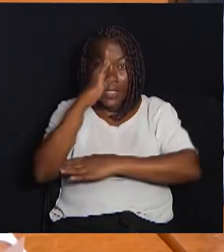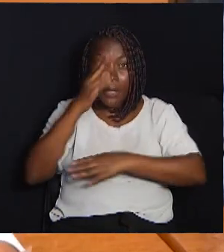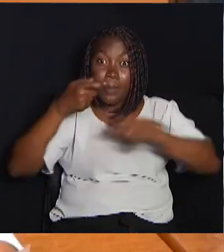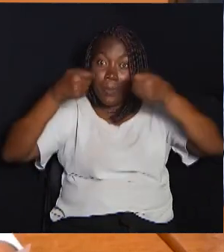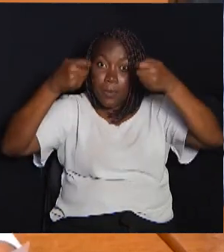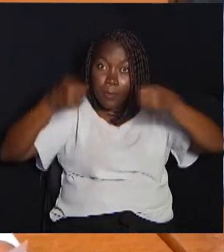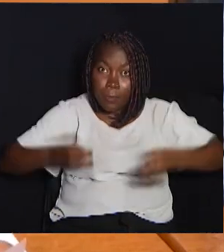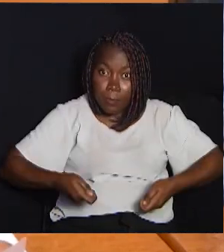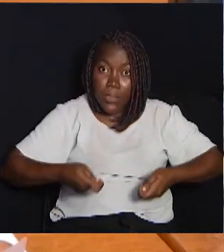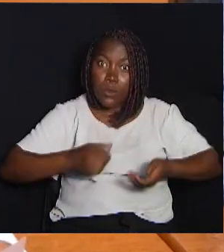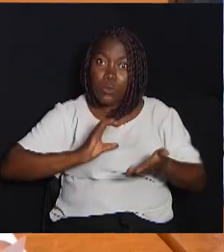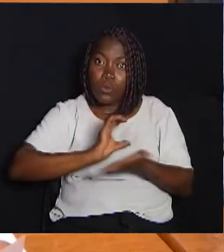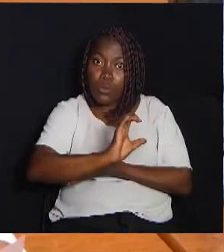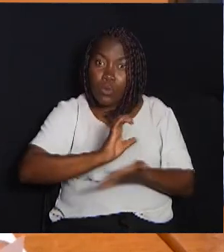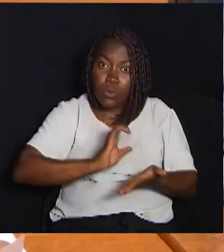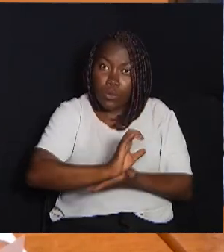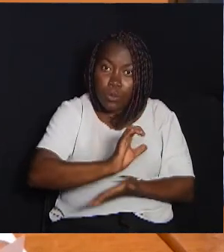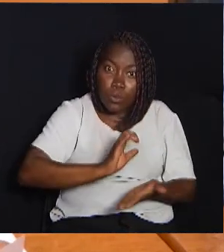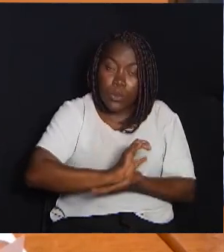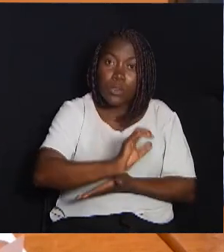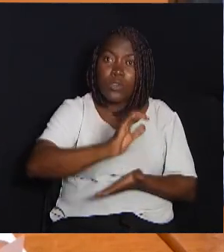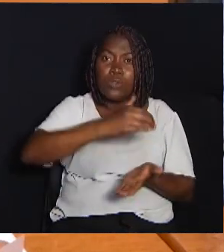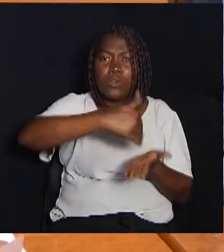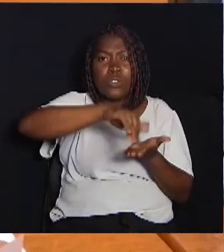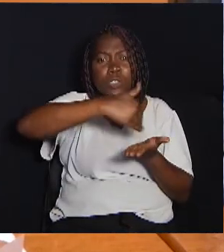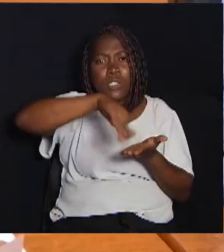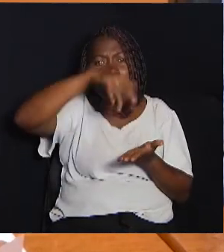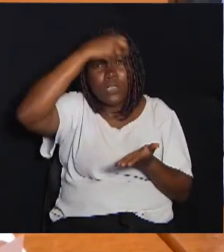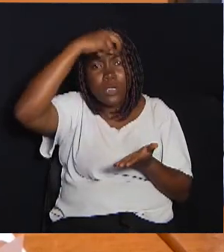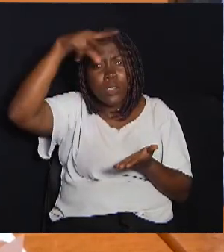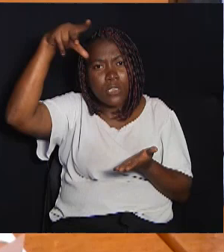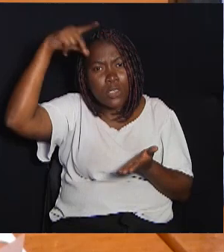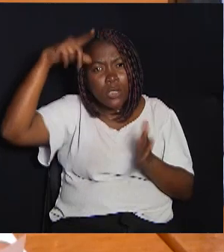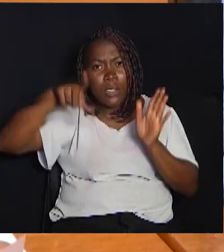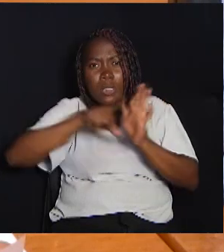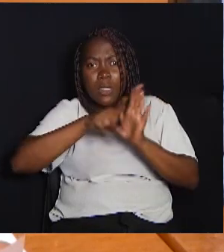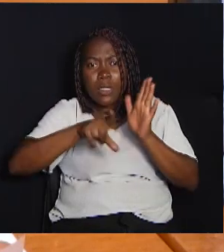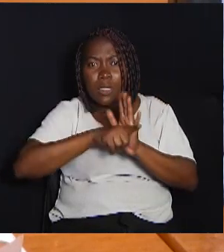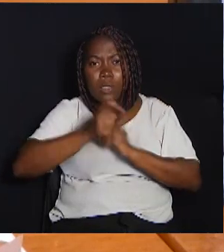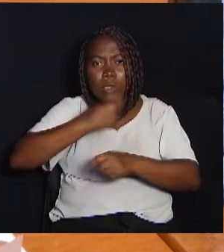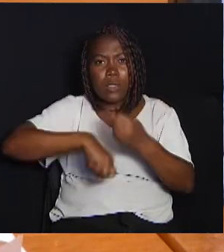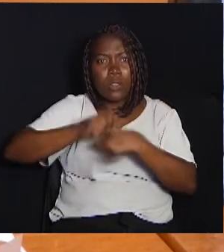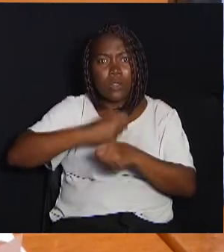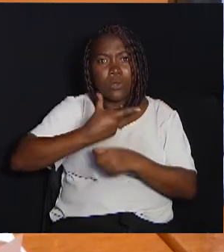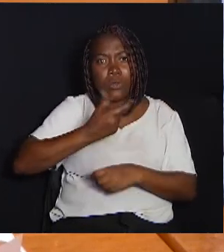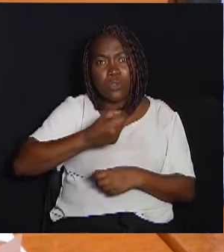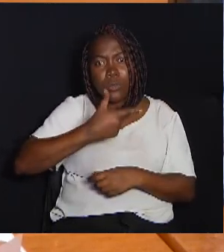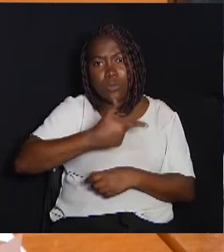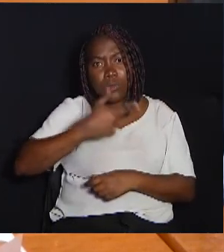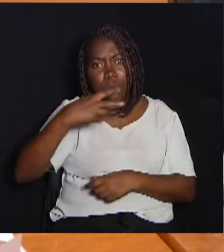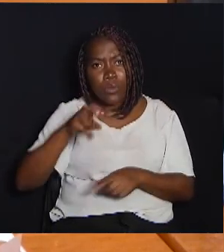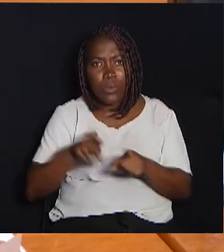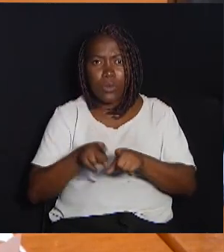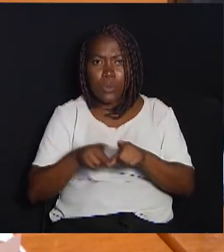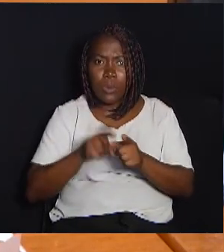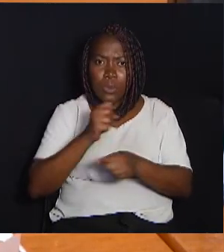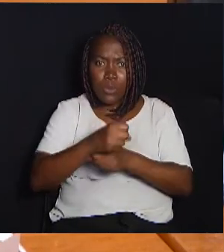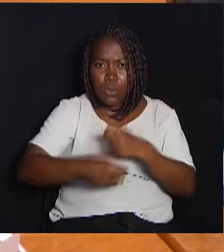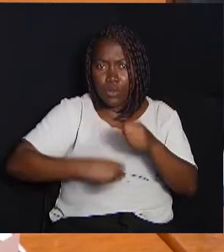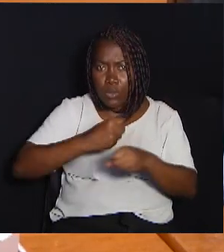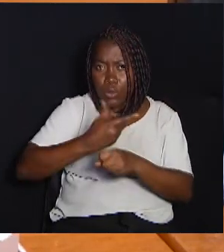do Prefeito Municipal vice-prefeitos secretários municipais para a legislatura de 2025 e